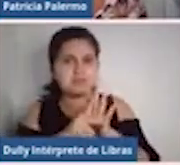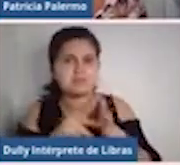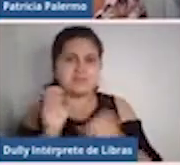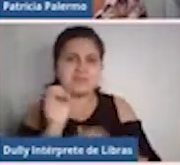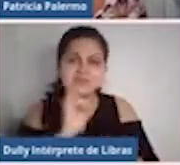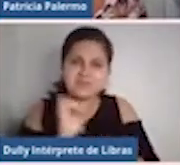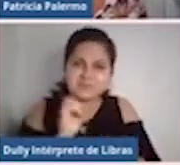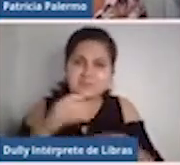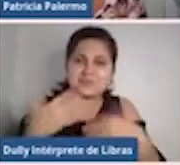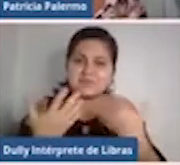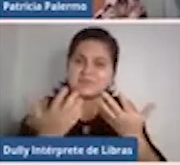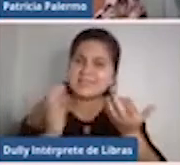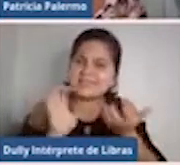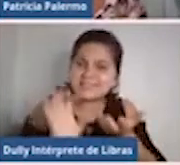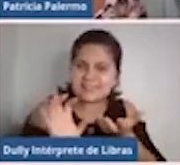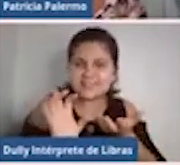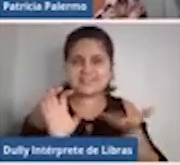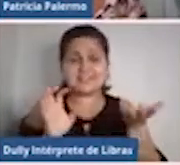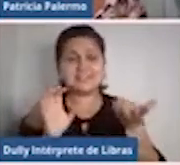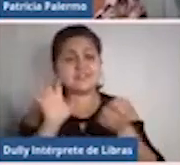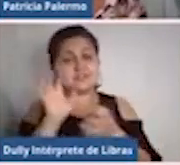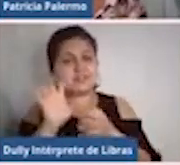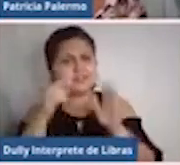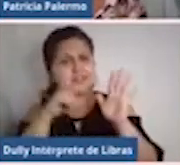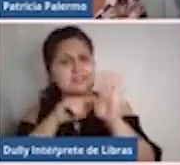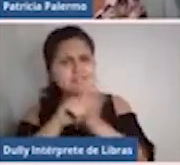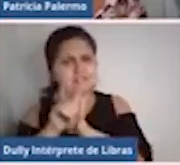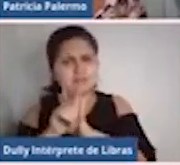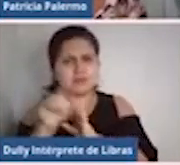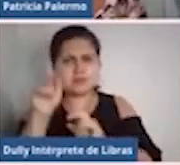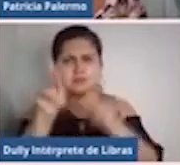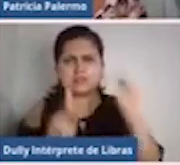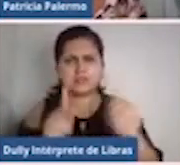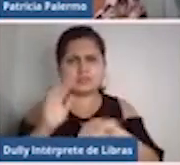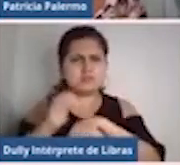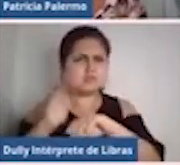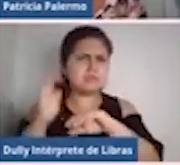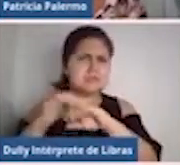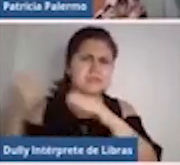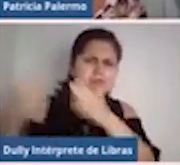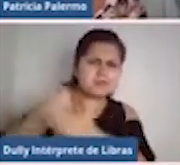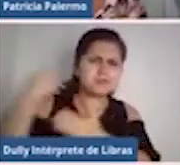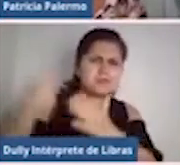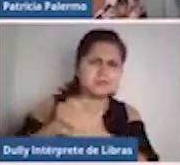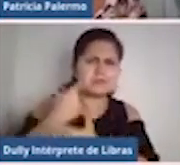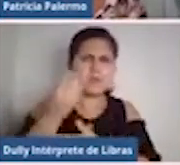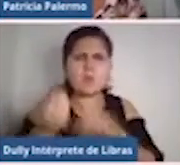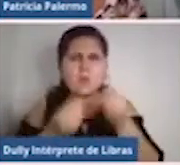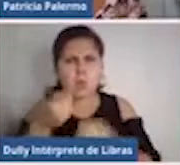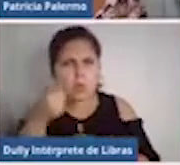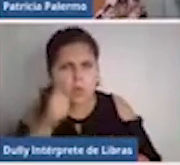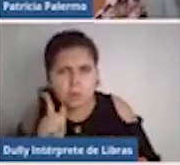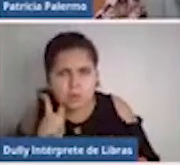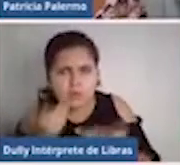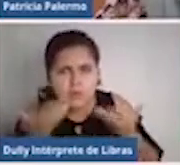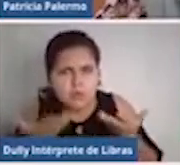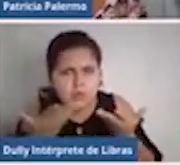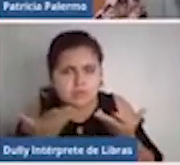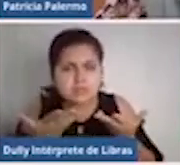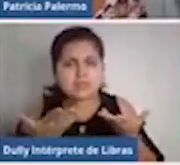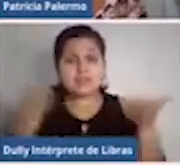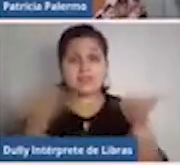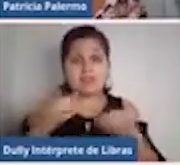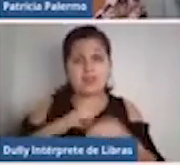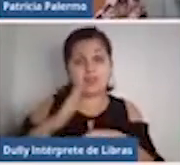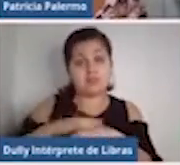Roberta, é isso, né? Essa é a pergunta que as pessoas mais me fazem. Fernanda, como tu dá conta? Agora eu tenho mais